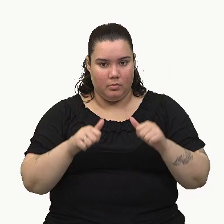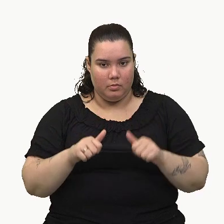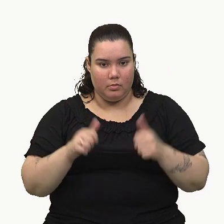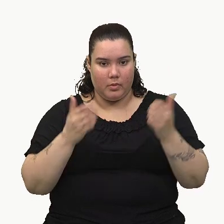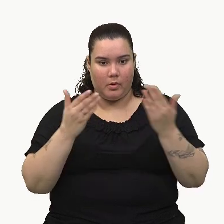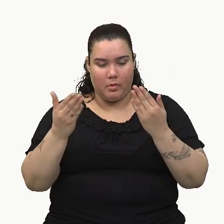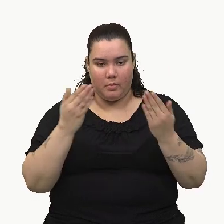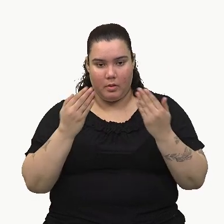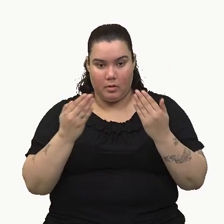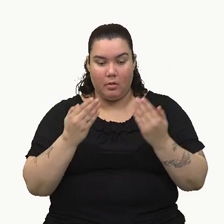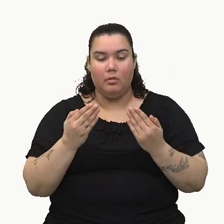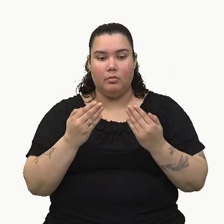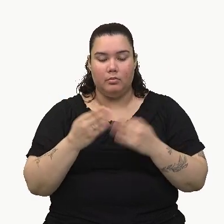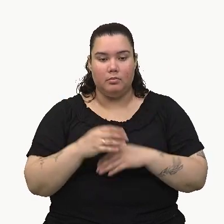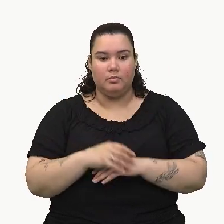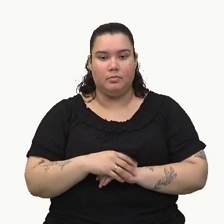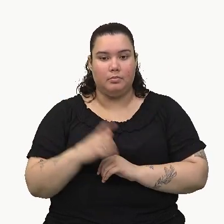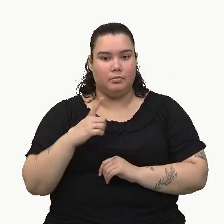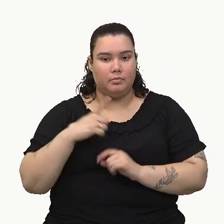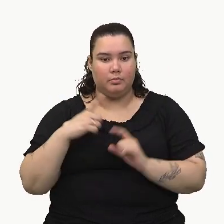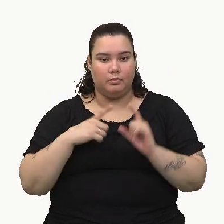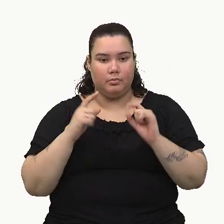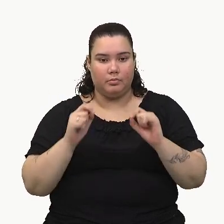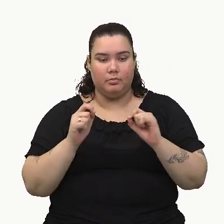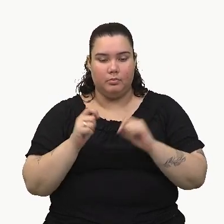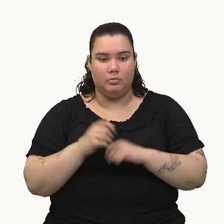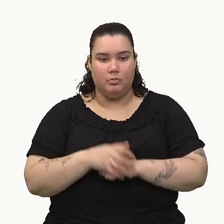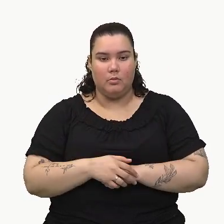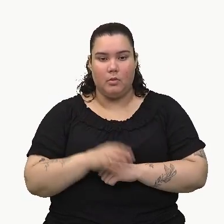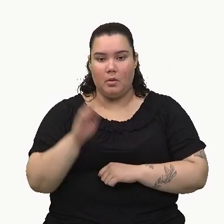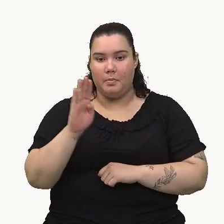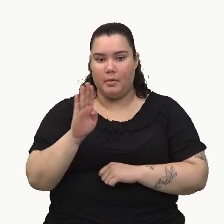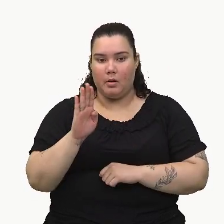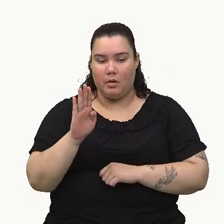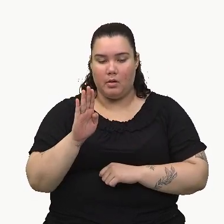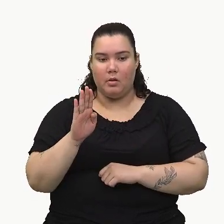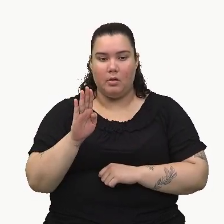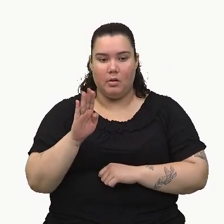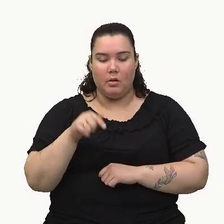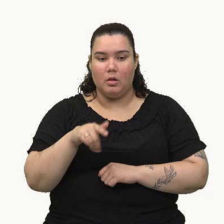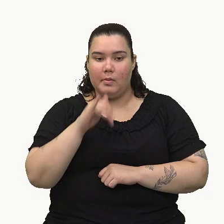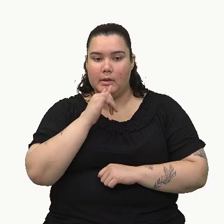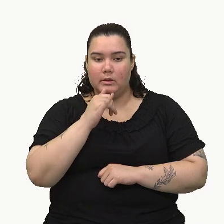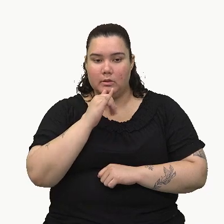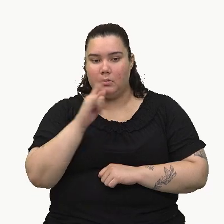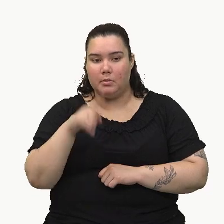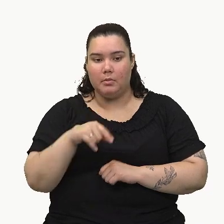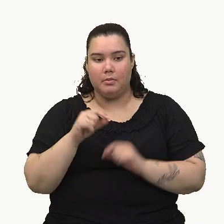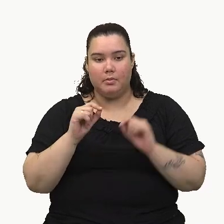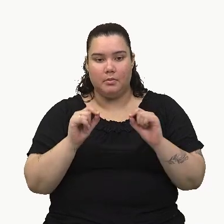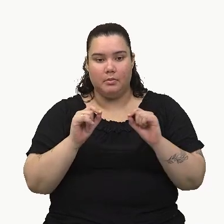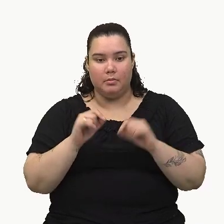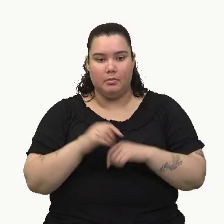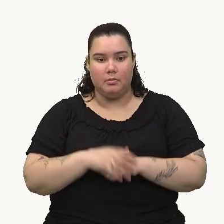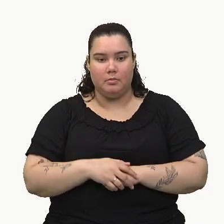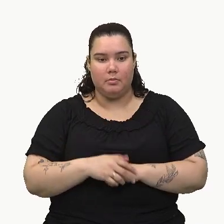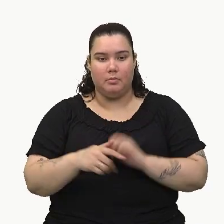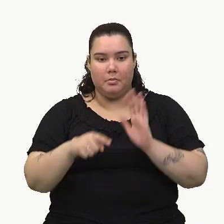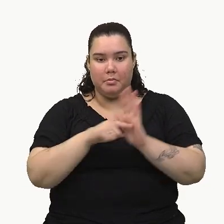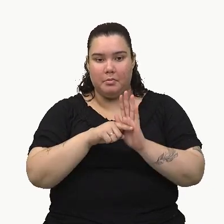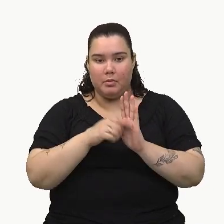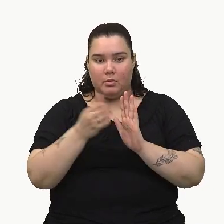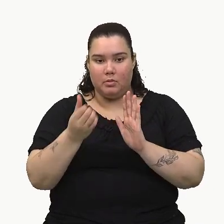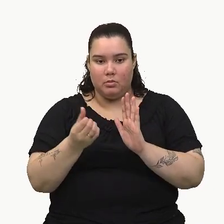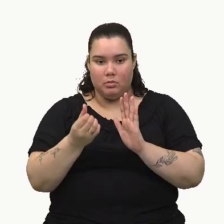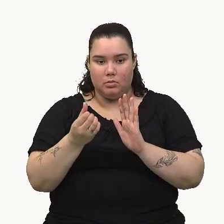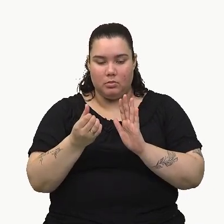comparando os elementos, nós temos que o valor de b, neste exemplo, ele vale menos 6.